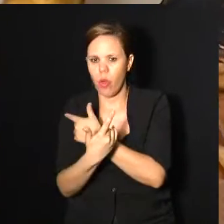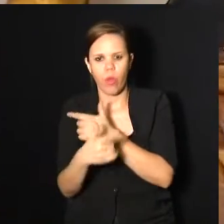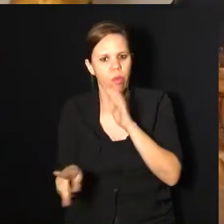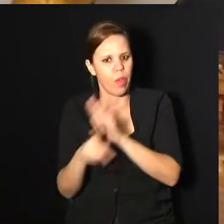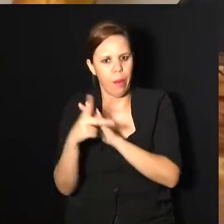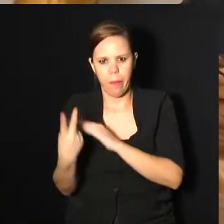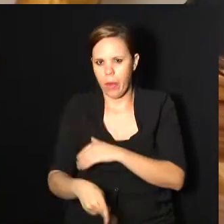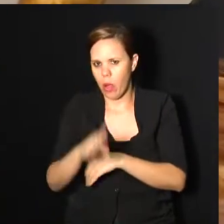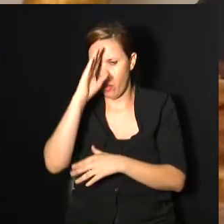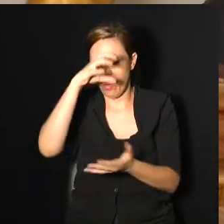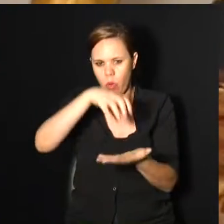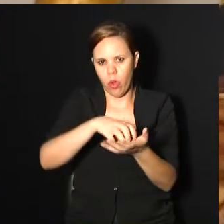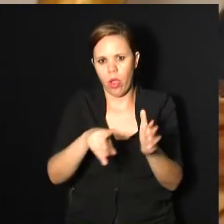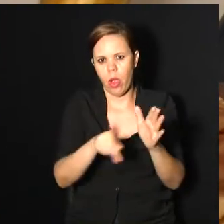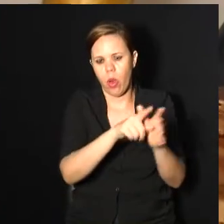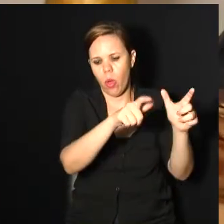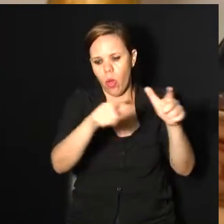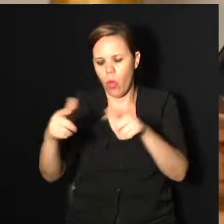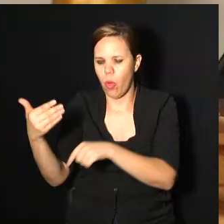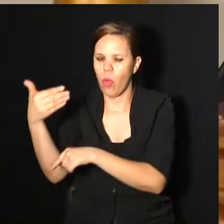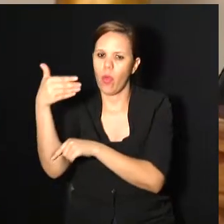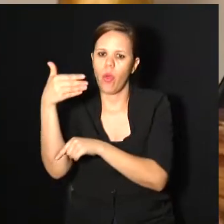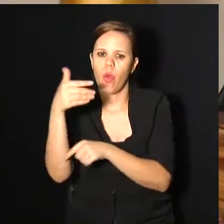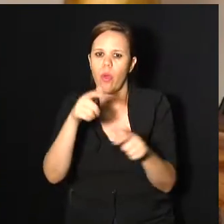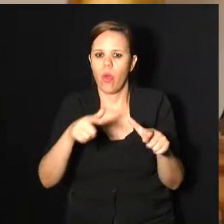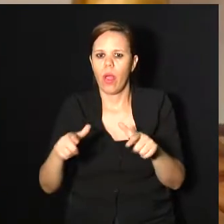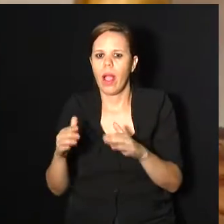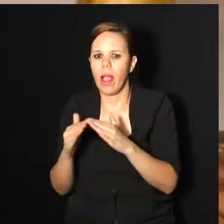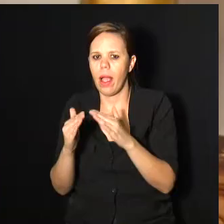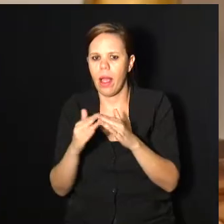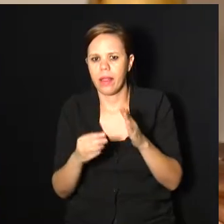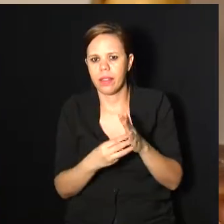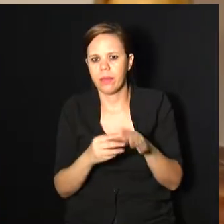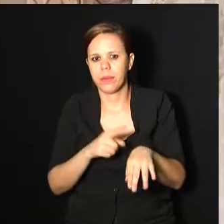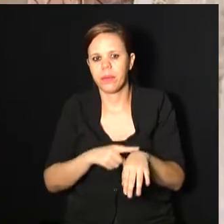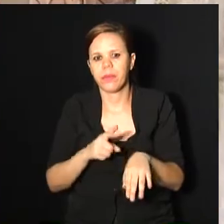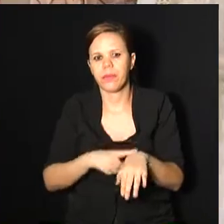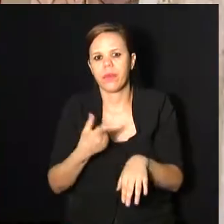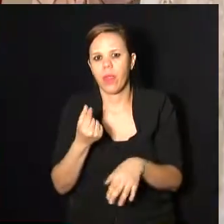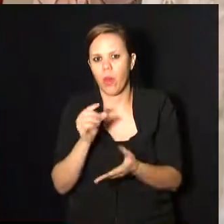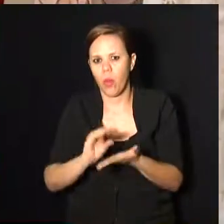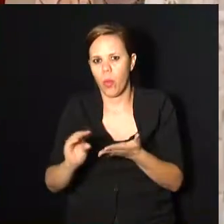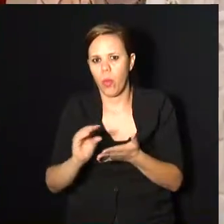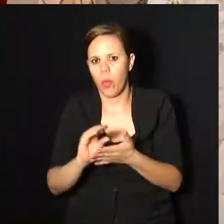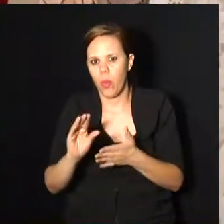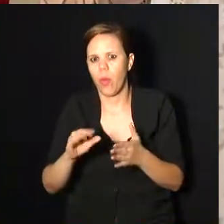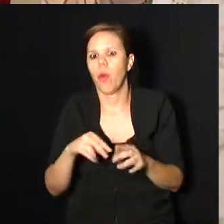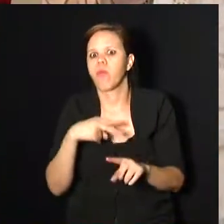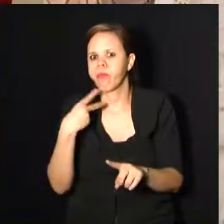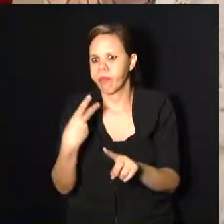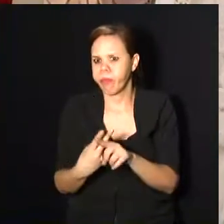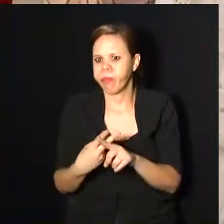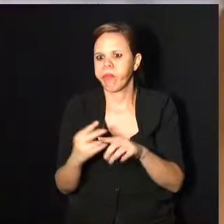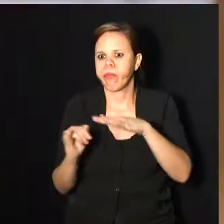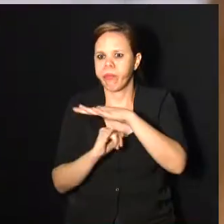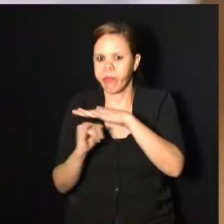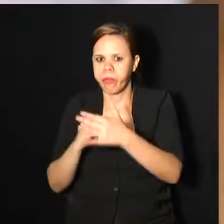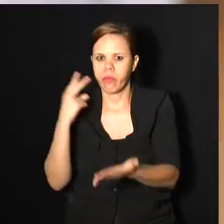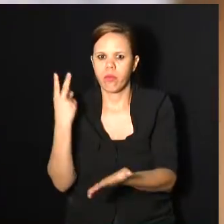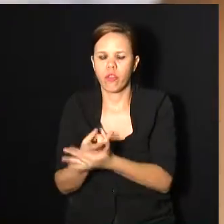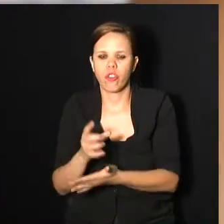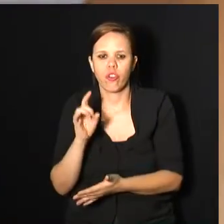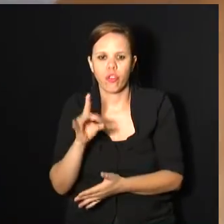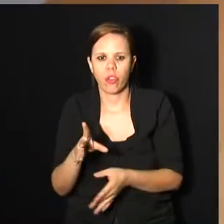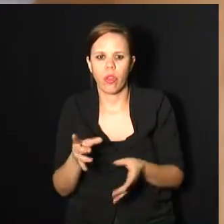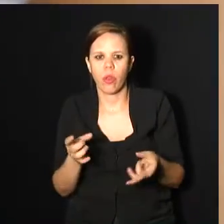própria. Os animais ficam em hotelzinho ou em lar temporário, o que gera um gasto alto para uma instituição que se mantém apenas